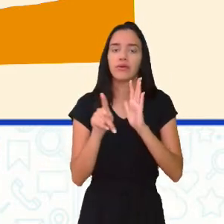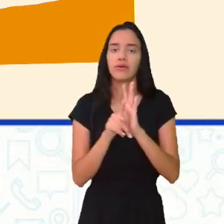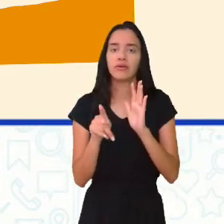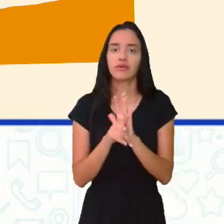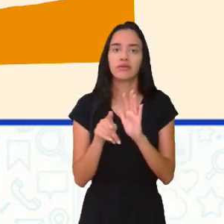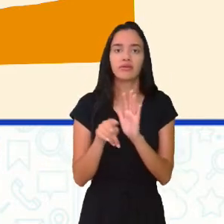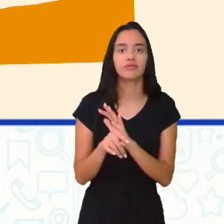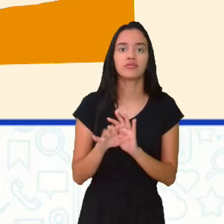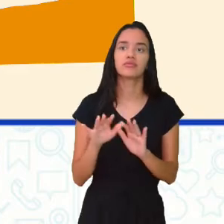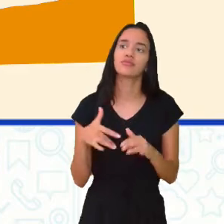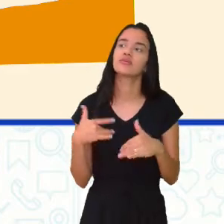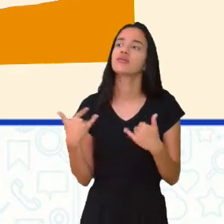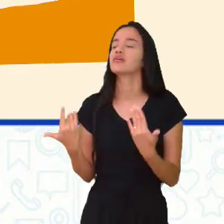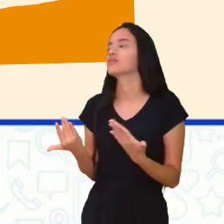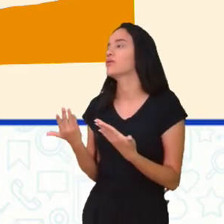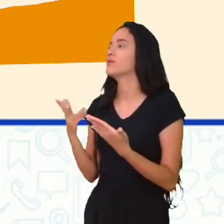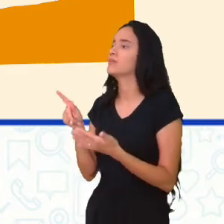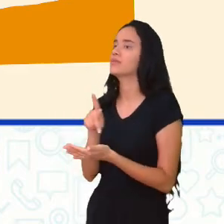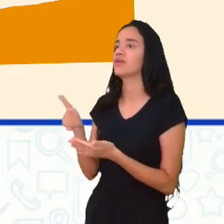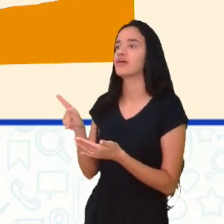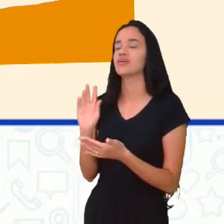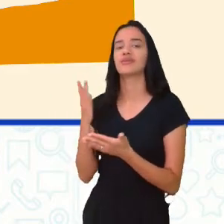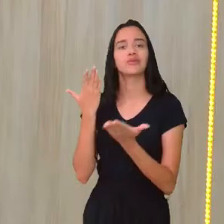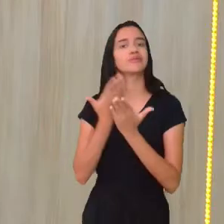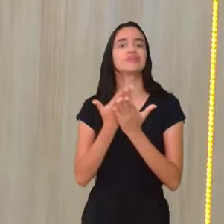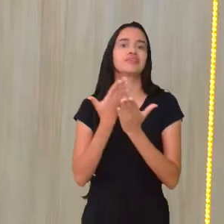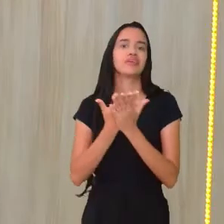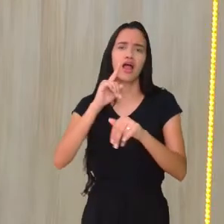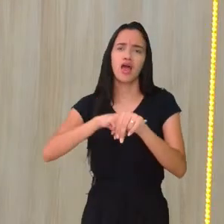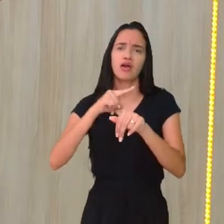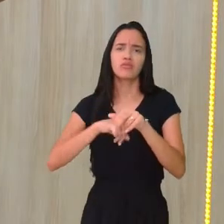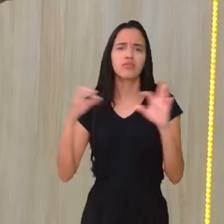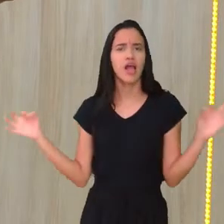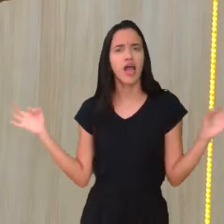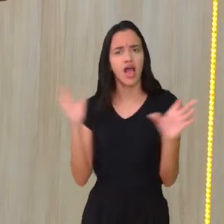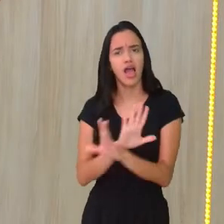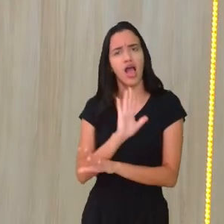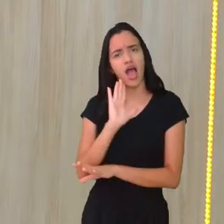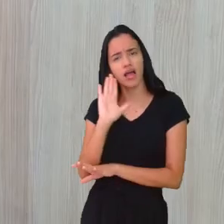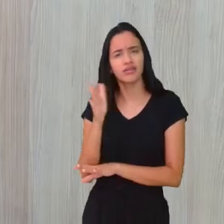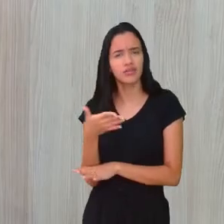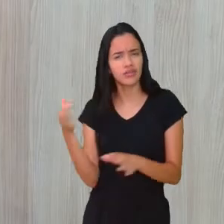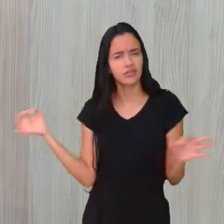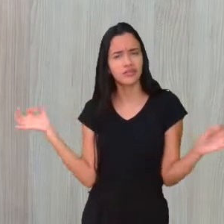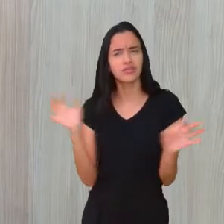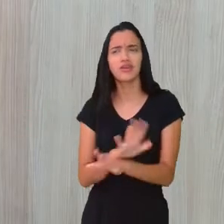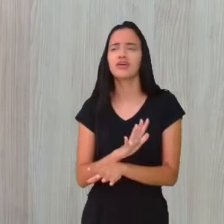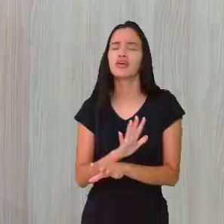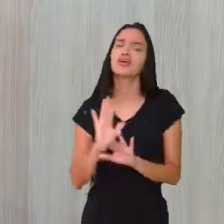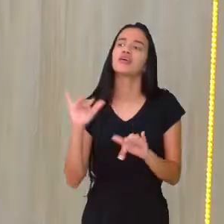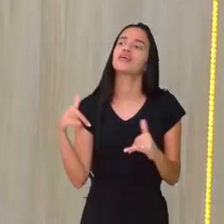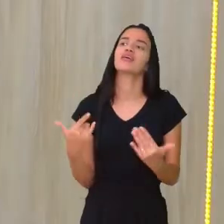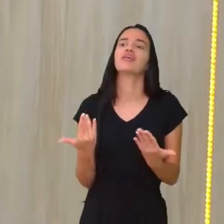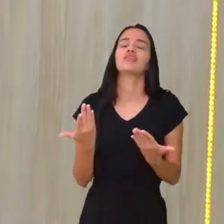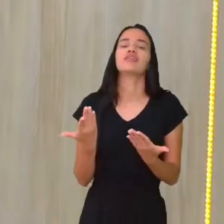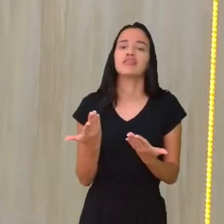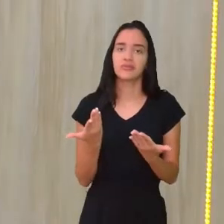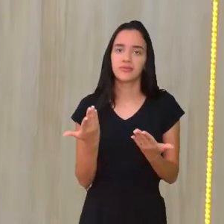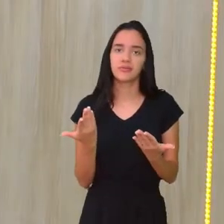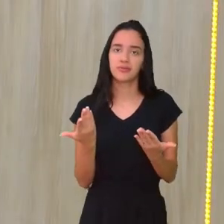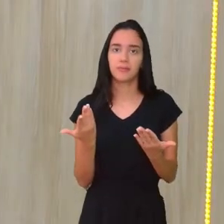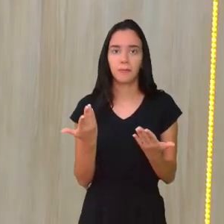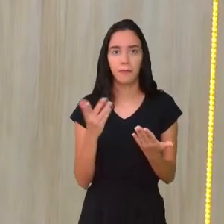aquela época. Professora Camila, a nossa aula passa rapidinho, não é mesmo? Mas já acabou. Como Então, assim? está indo aí